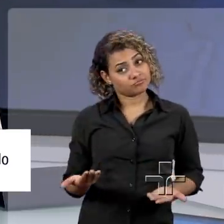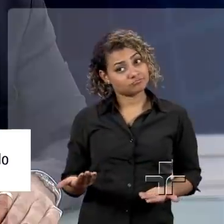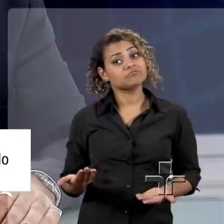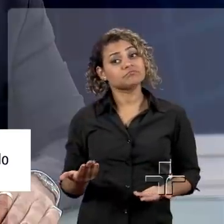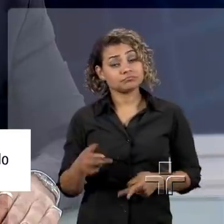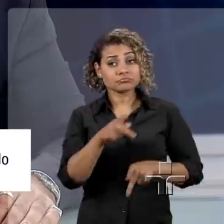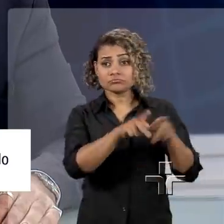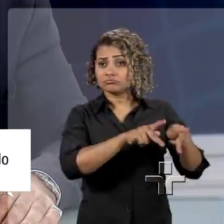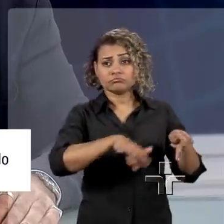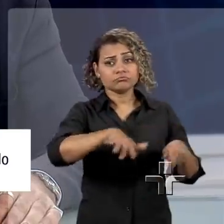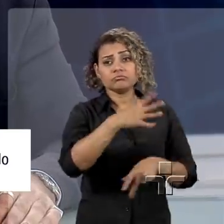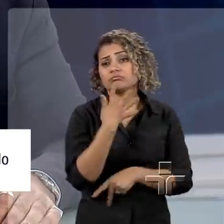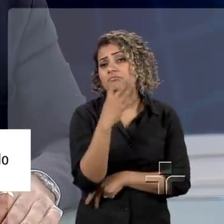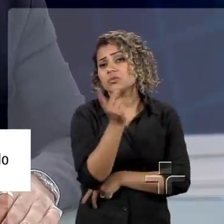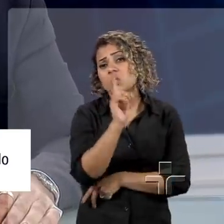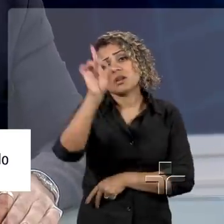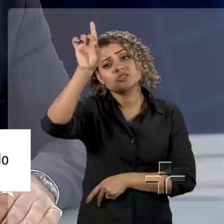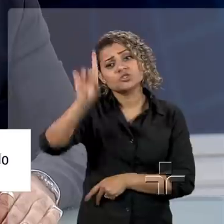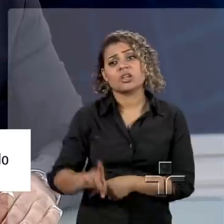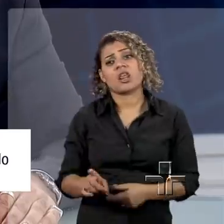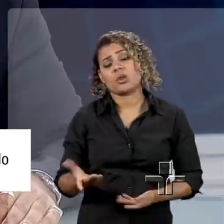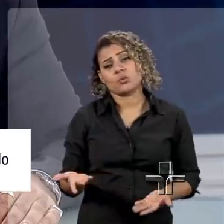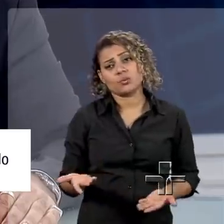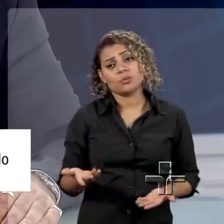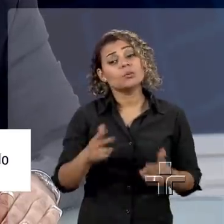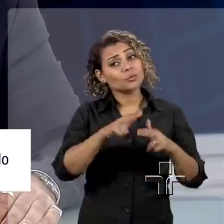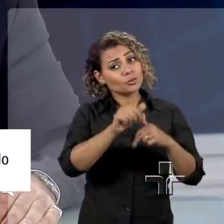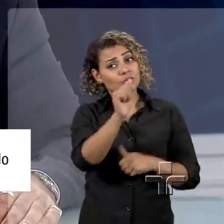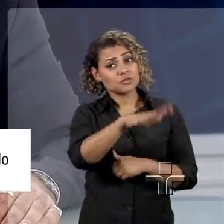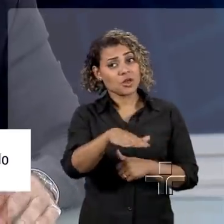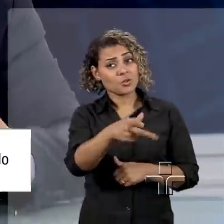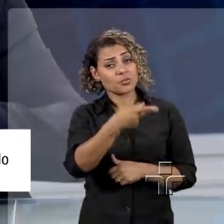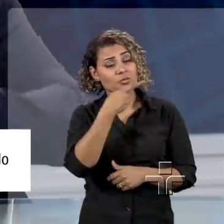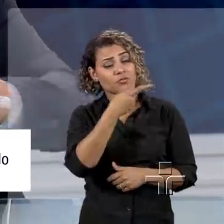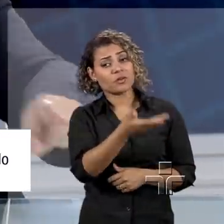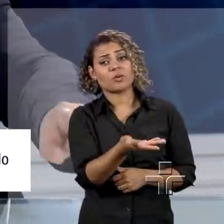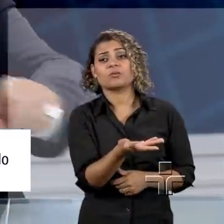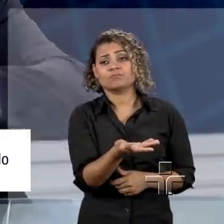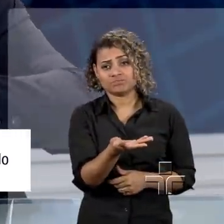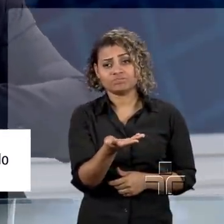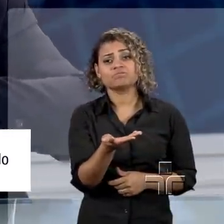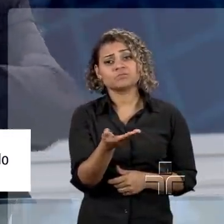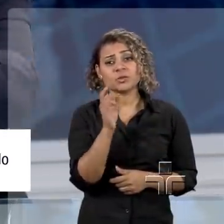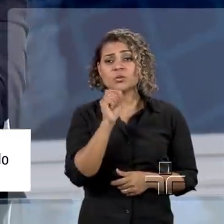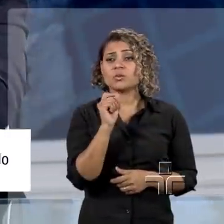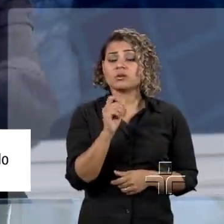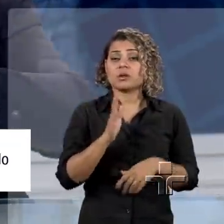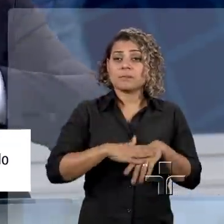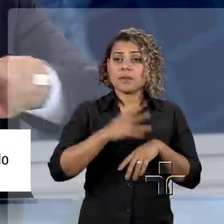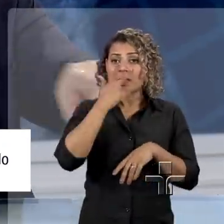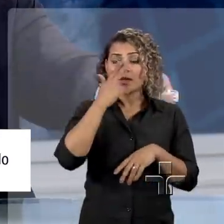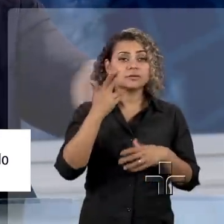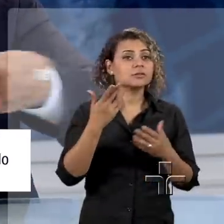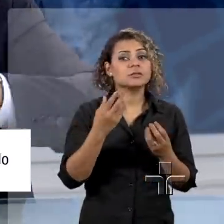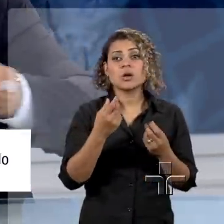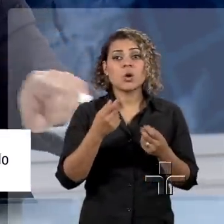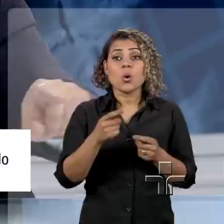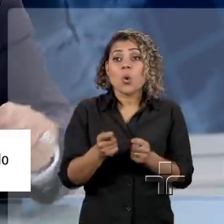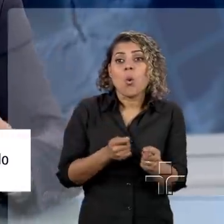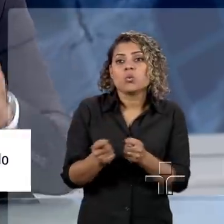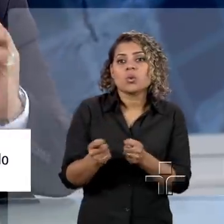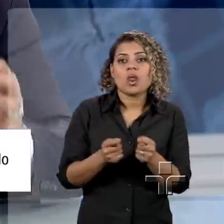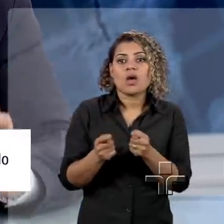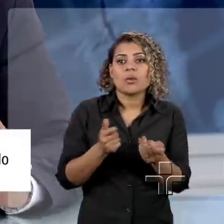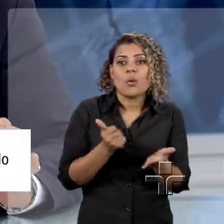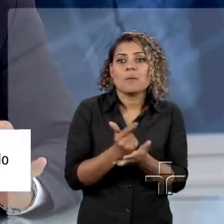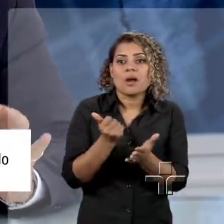não conhecem os seus direitos. E como falou o estudante ali na reportagem, ele é levado aí, ele é induzido a